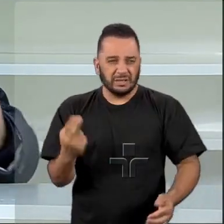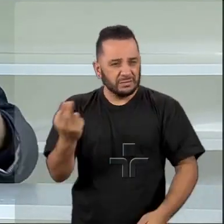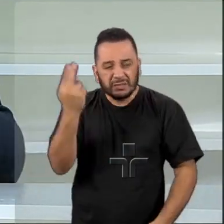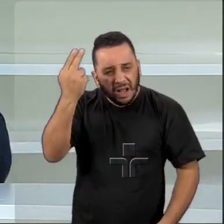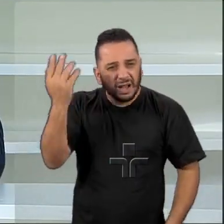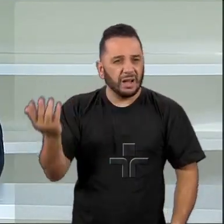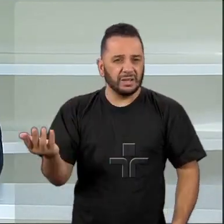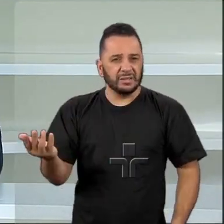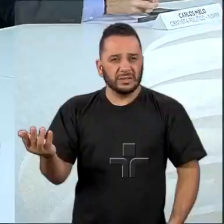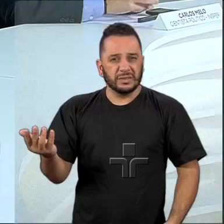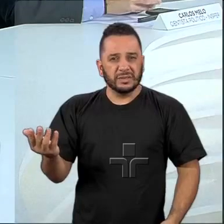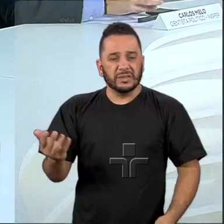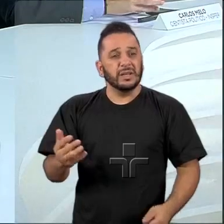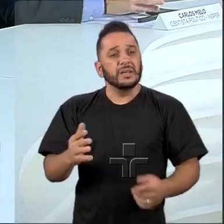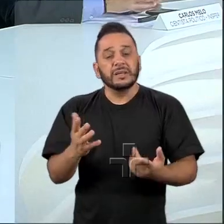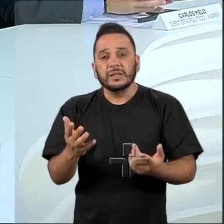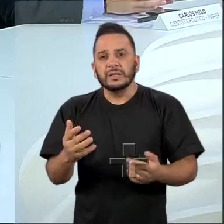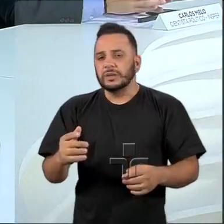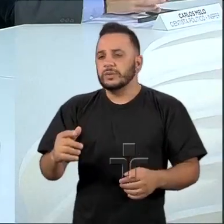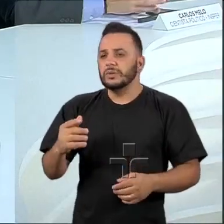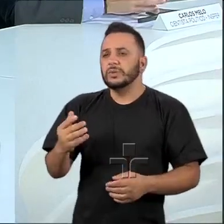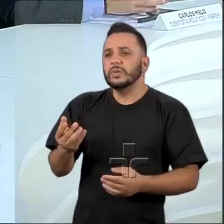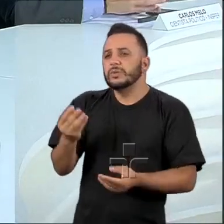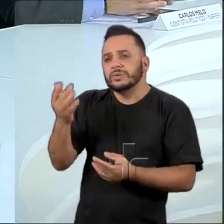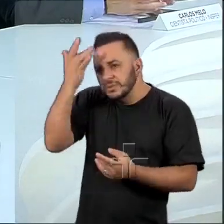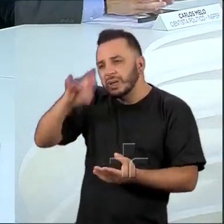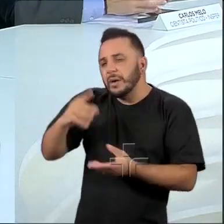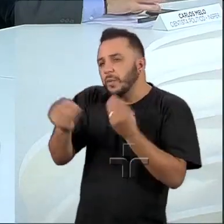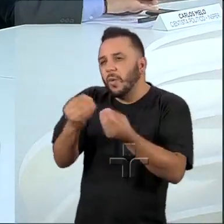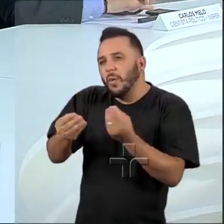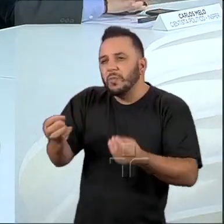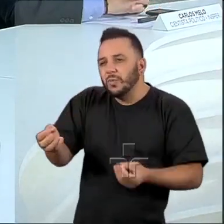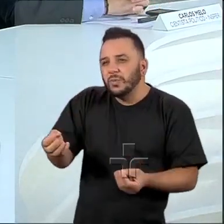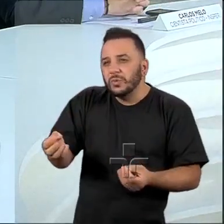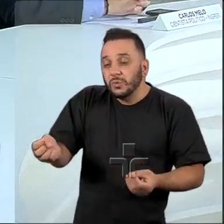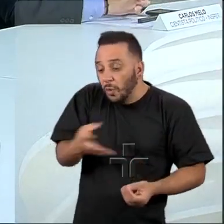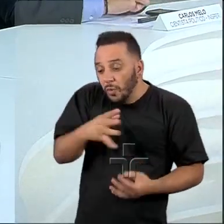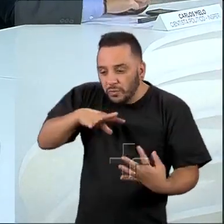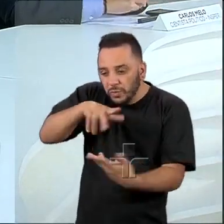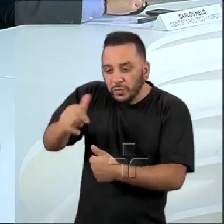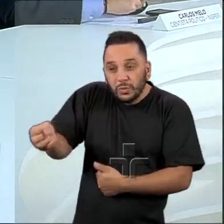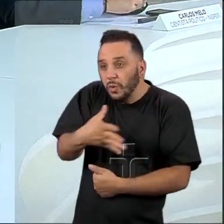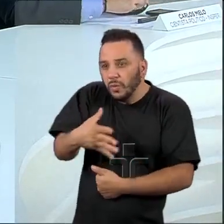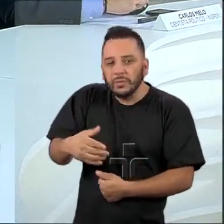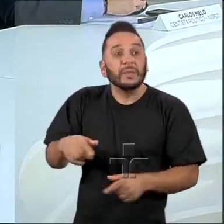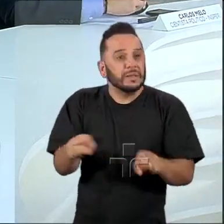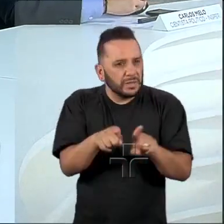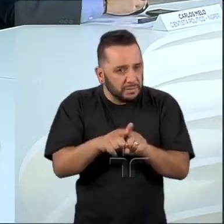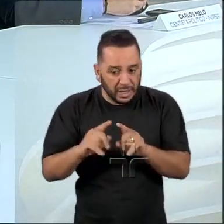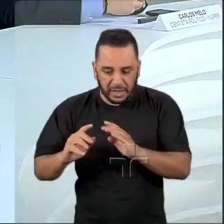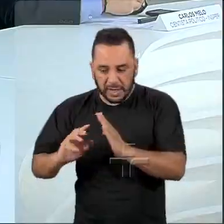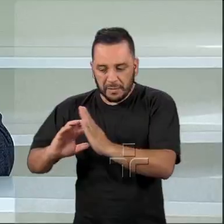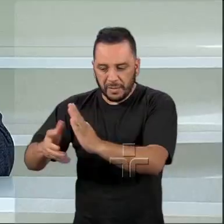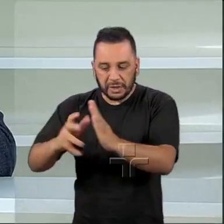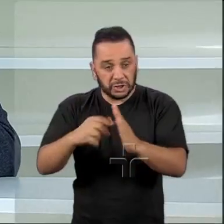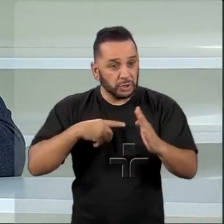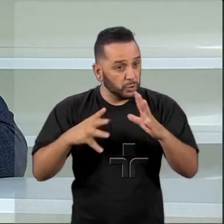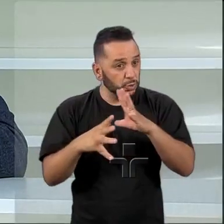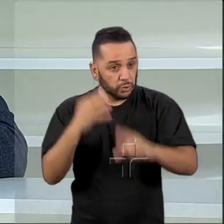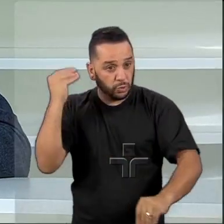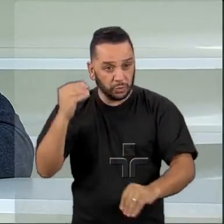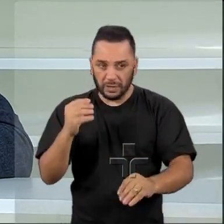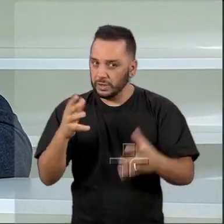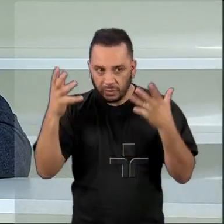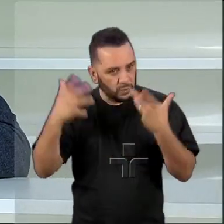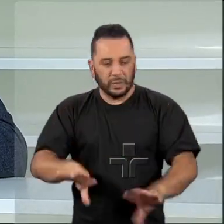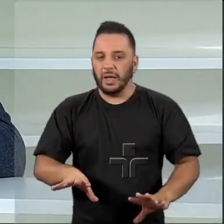Porque e aí o que acontece? Eles se pegam. Eles não têm uma leitura atual do mundo. Isso, aí o que acontece? Mas eles não querem também desaparecer. Então, eles fazem uma equação que é